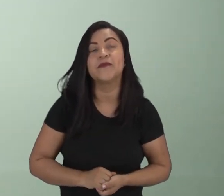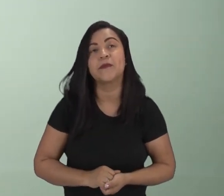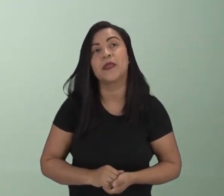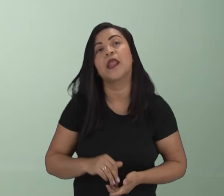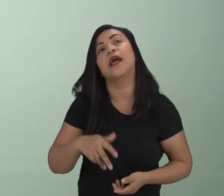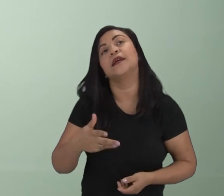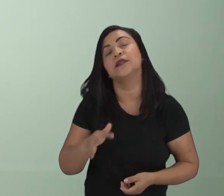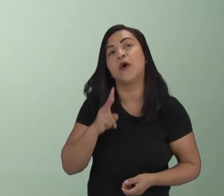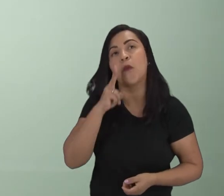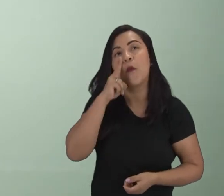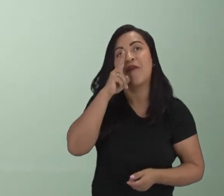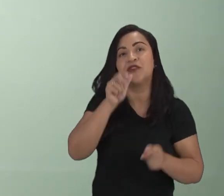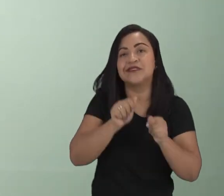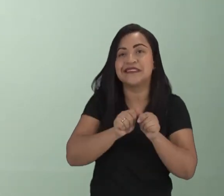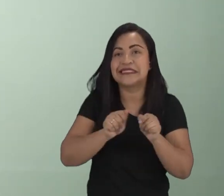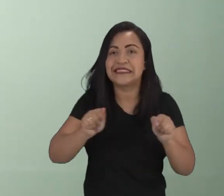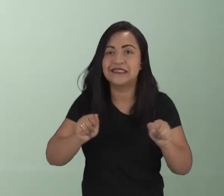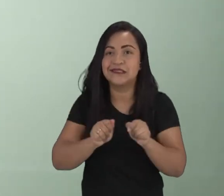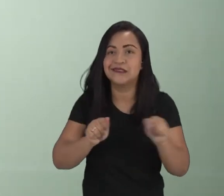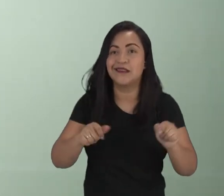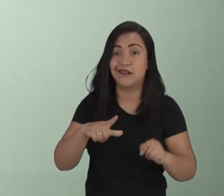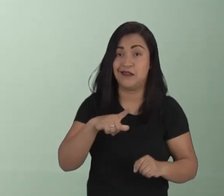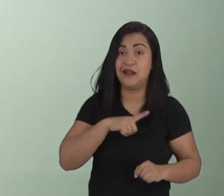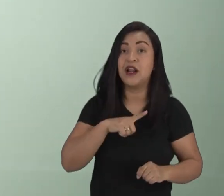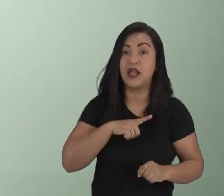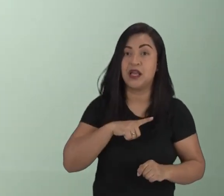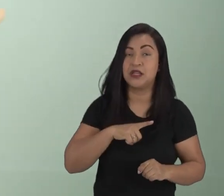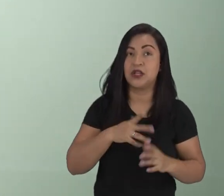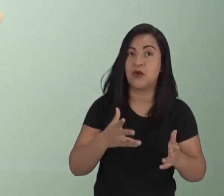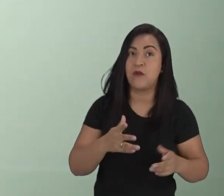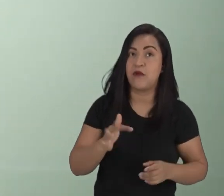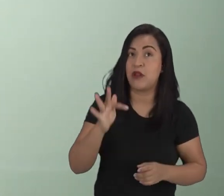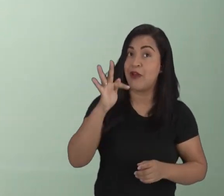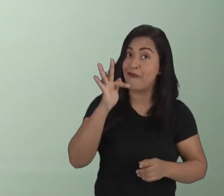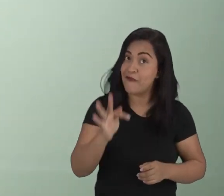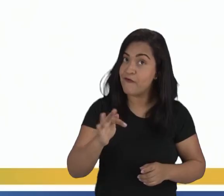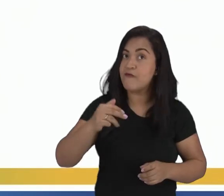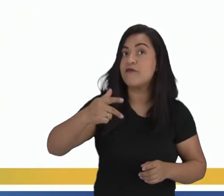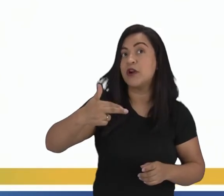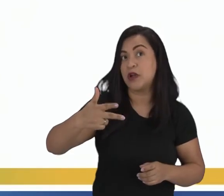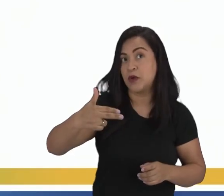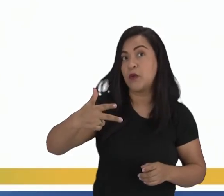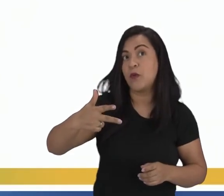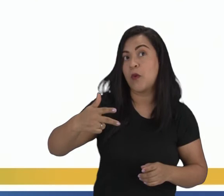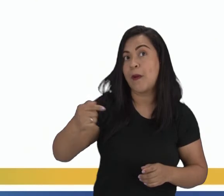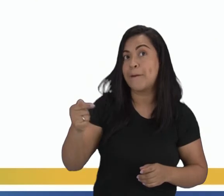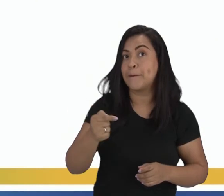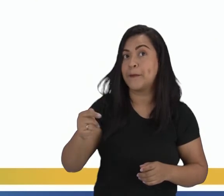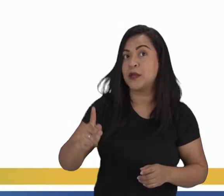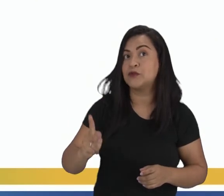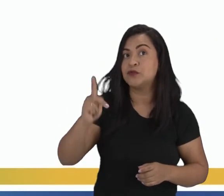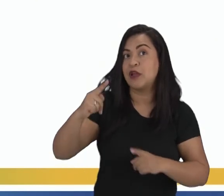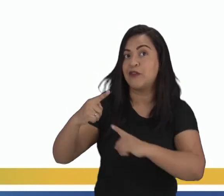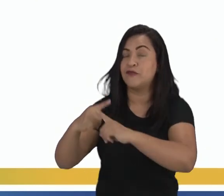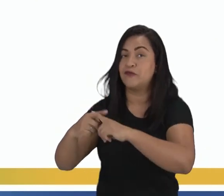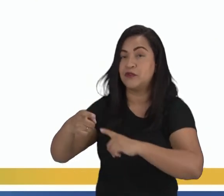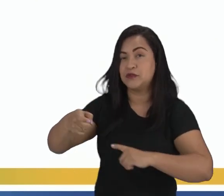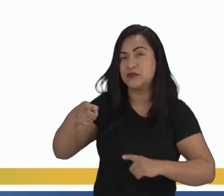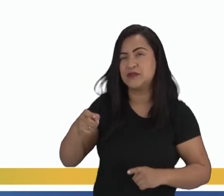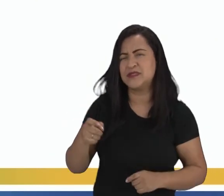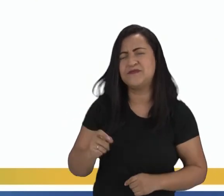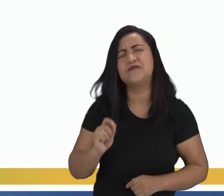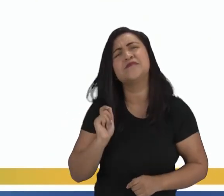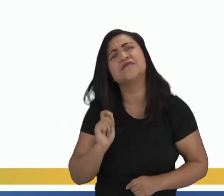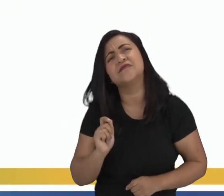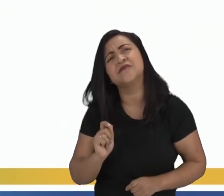que a força elástica, ela tem um módulo, sendo força é igual a menos K vezes X. O